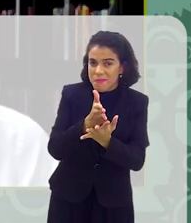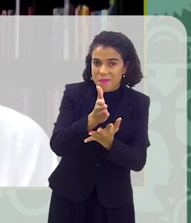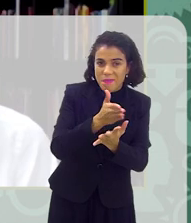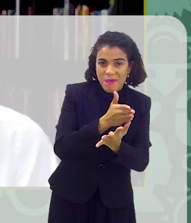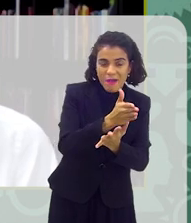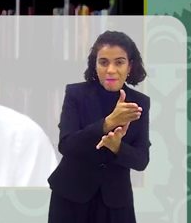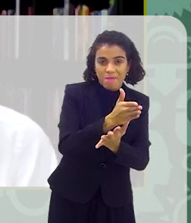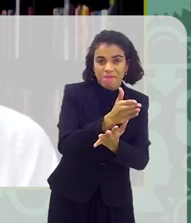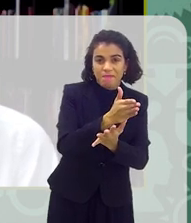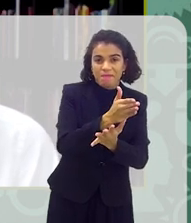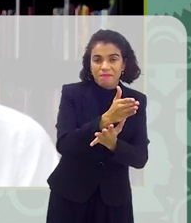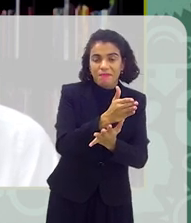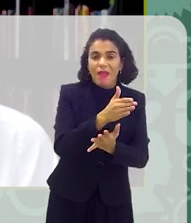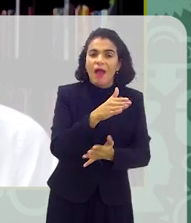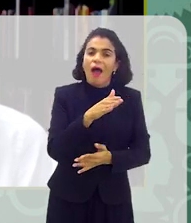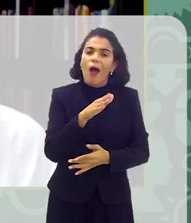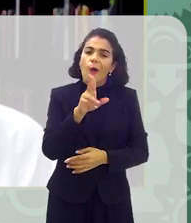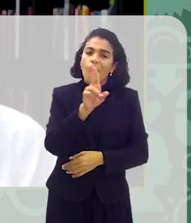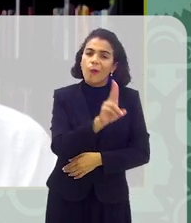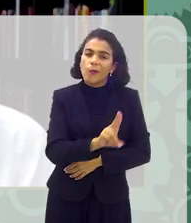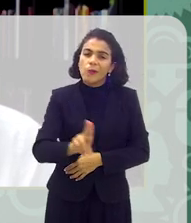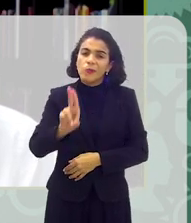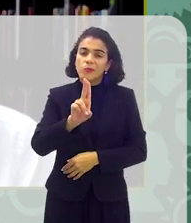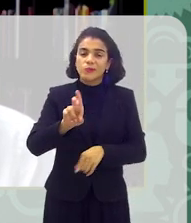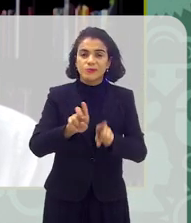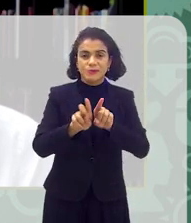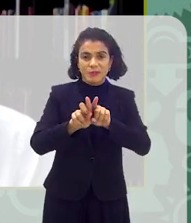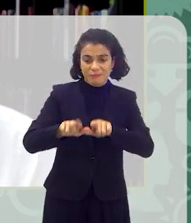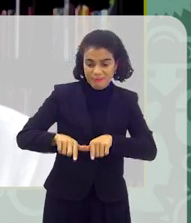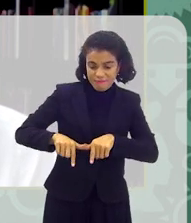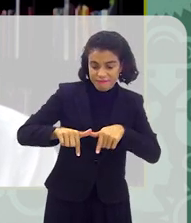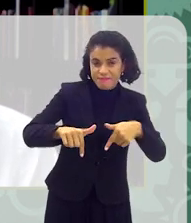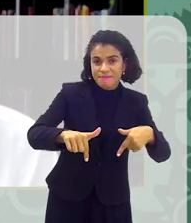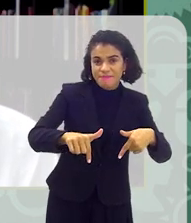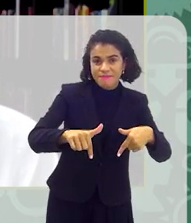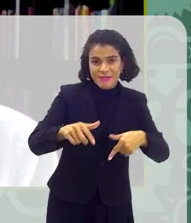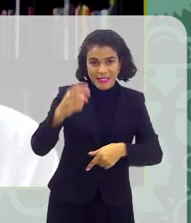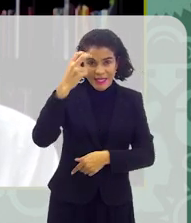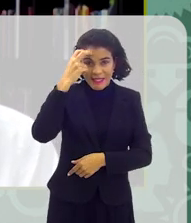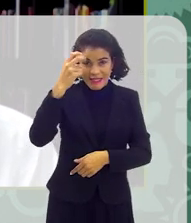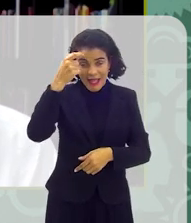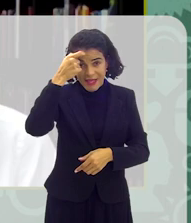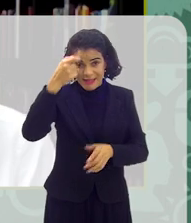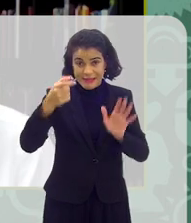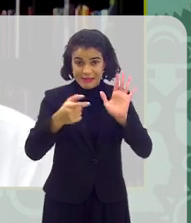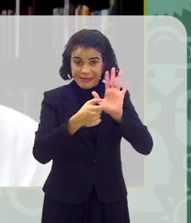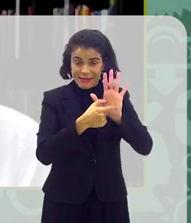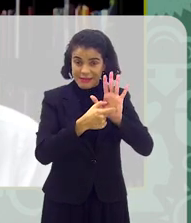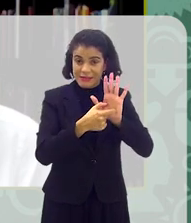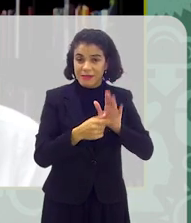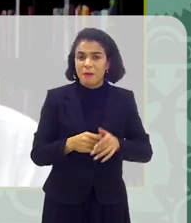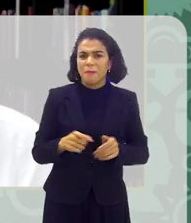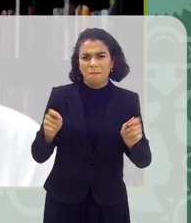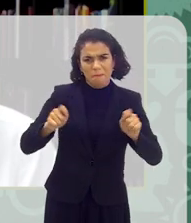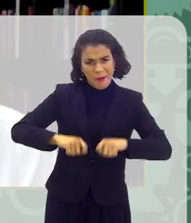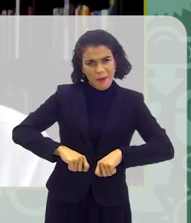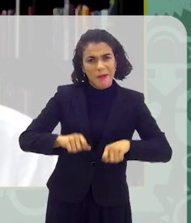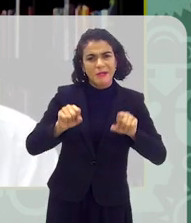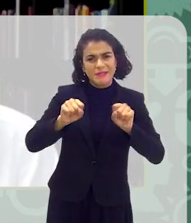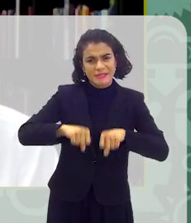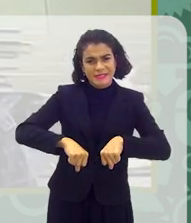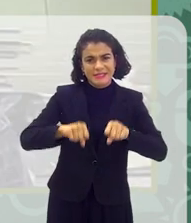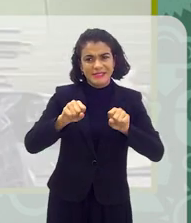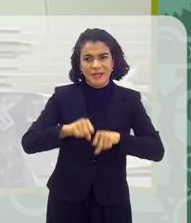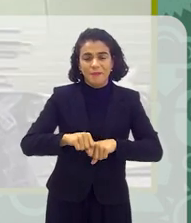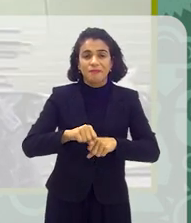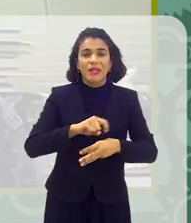em relação ao uso, né, e à efetivação da inteligência artificial? Pode, e já ocorre